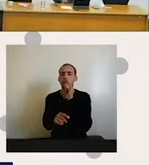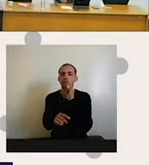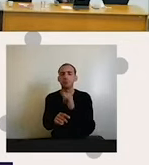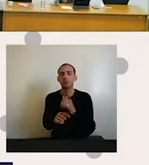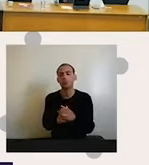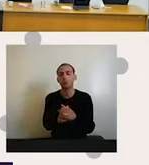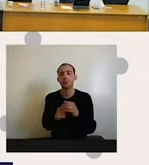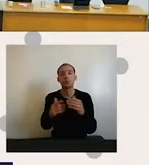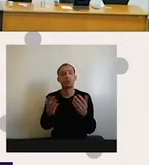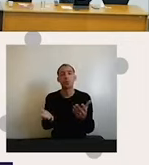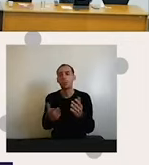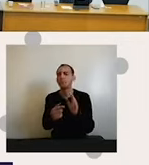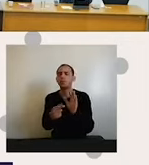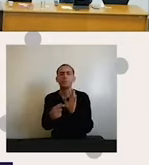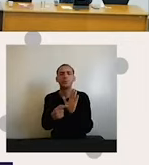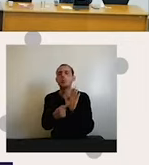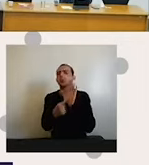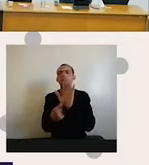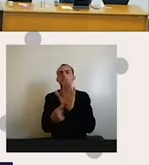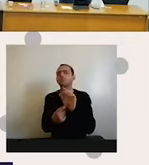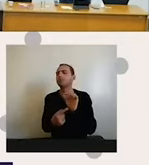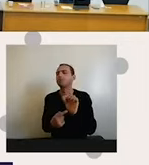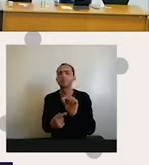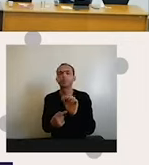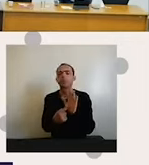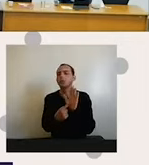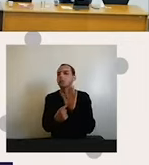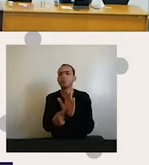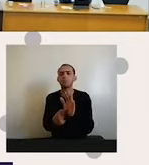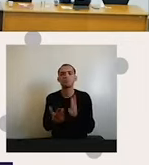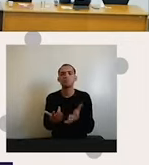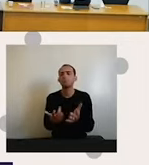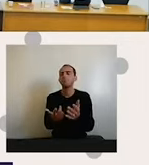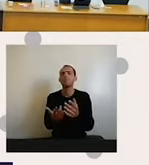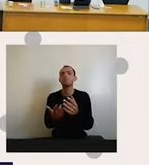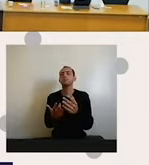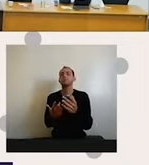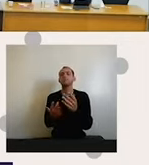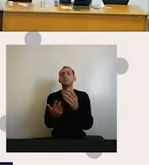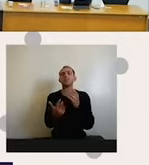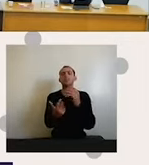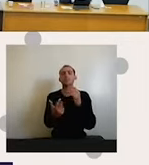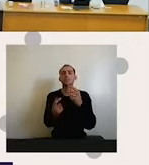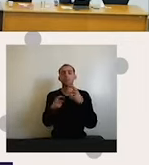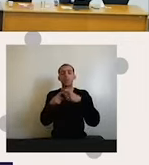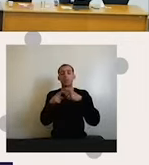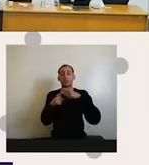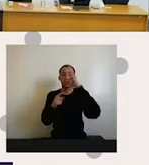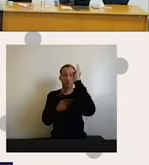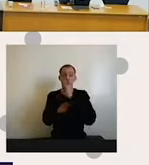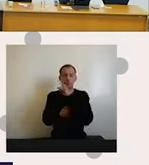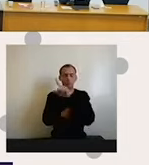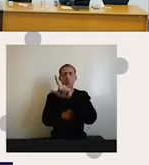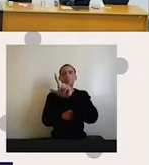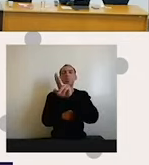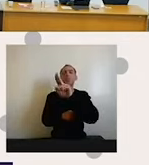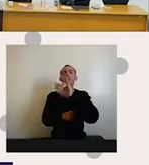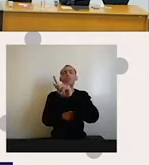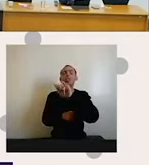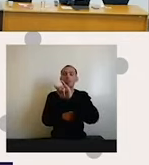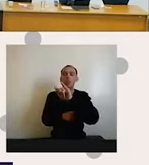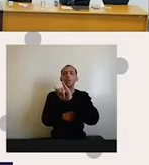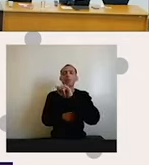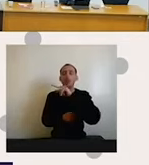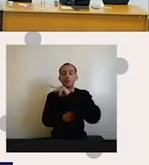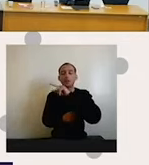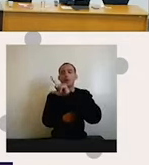frase, né, do médico italiano Luigi Devoto, criador da Clínica del Lavoro, quando questionado a ele justamente, né, por que Clínica del Lavoro,